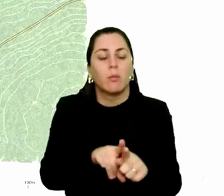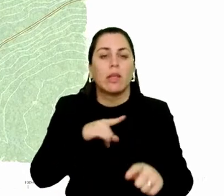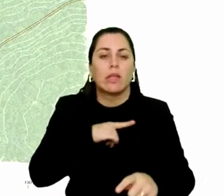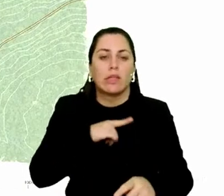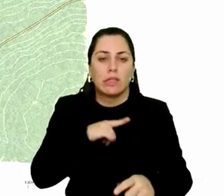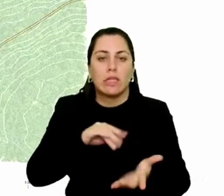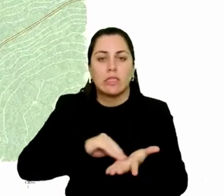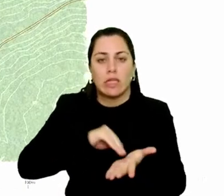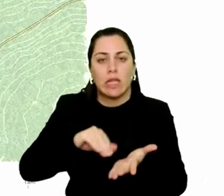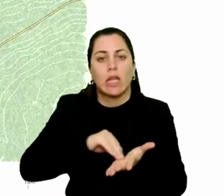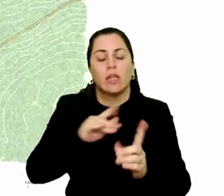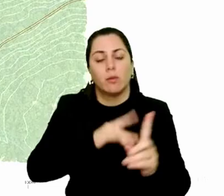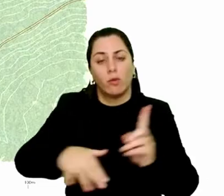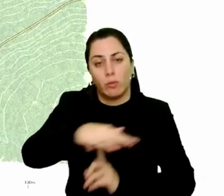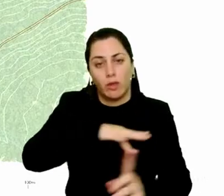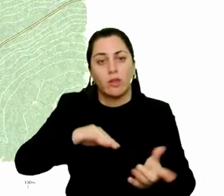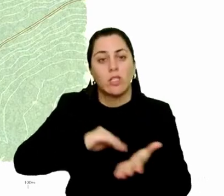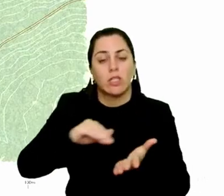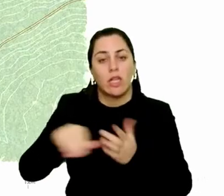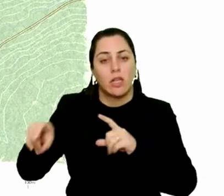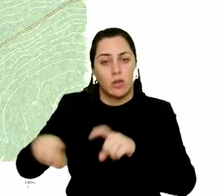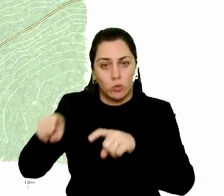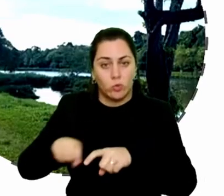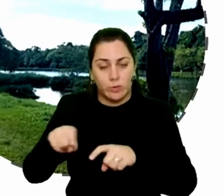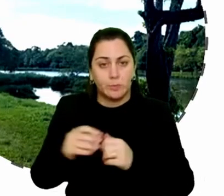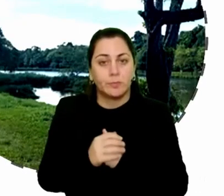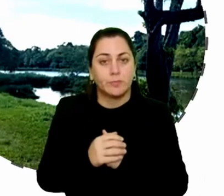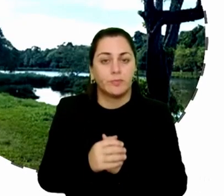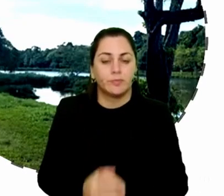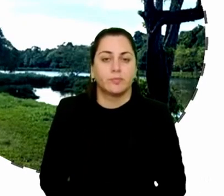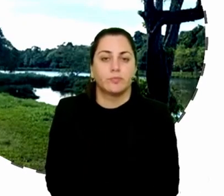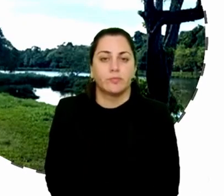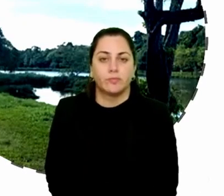a Secretaria do Ambiente e a Secretaria da Agricultura.